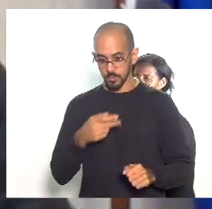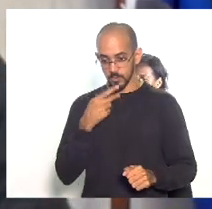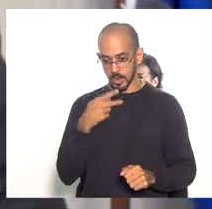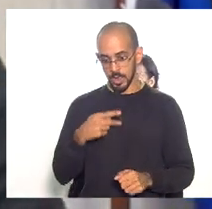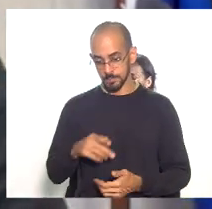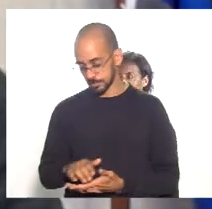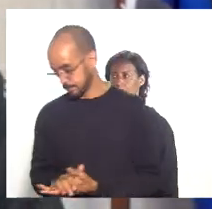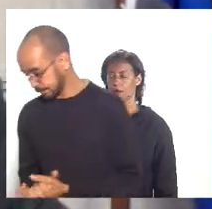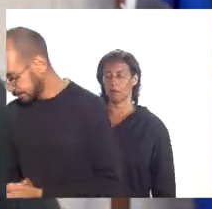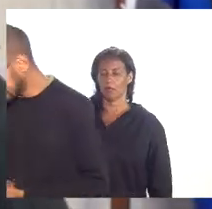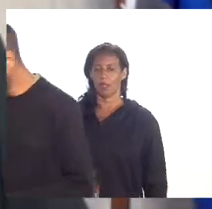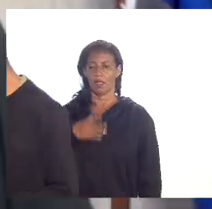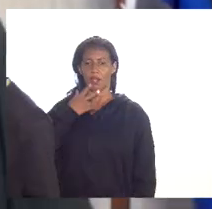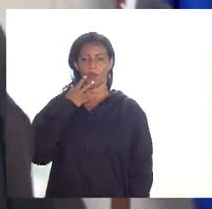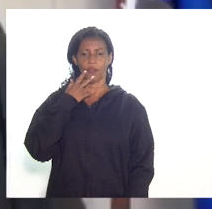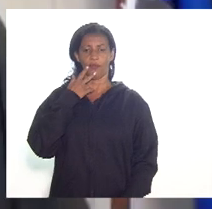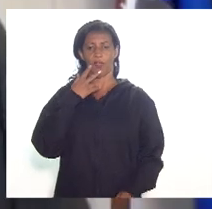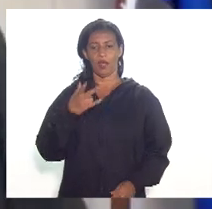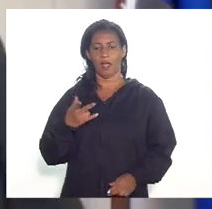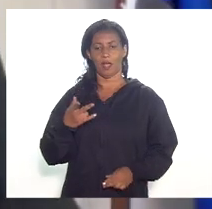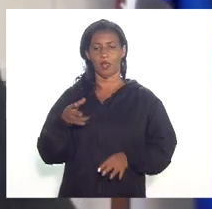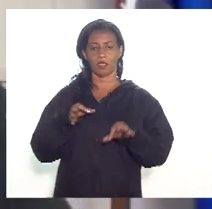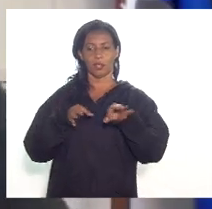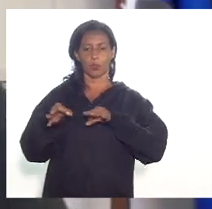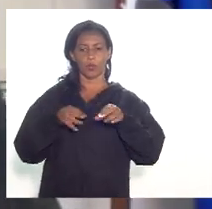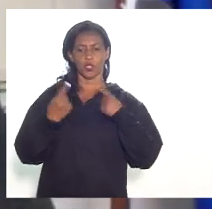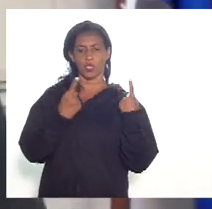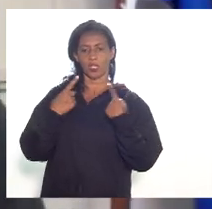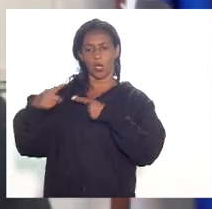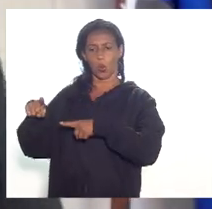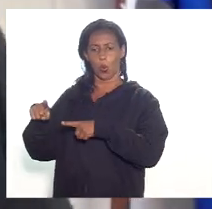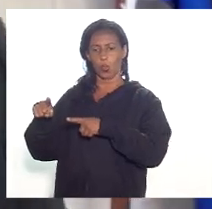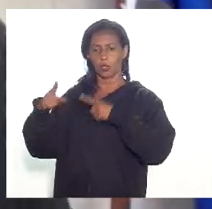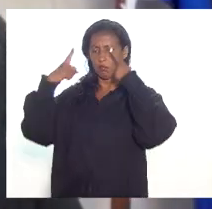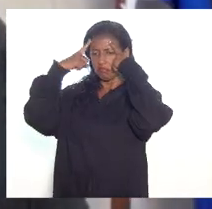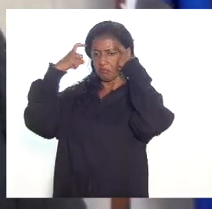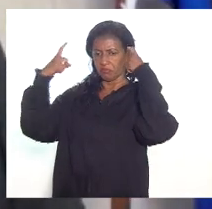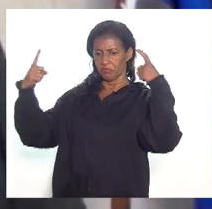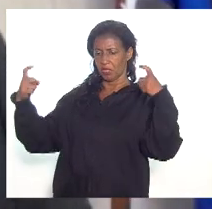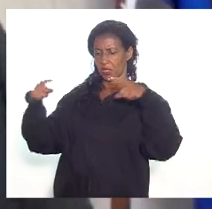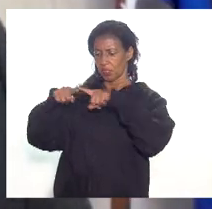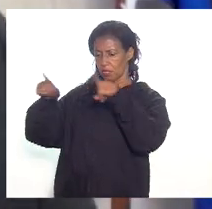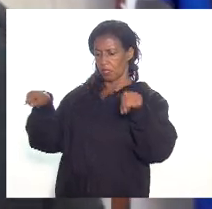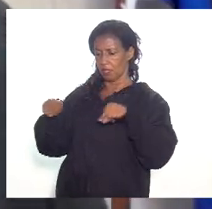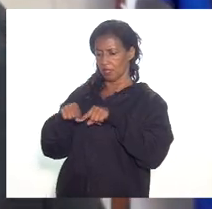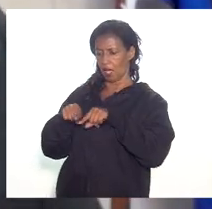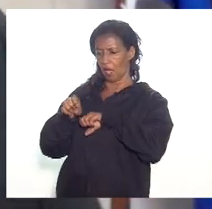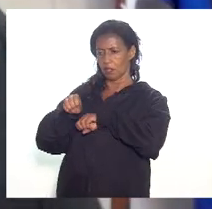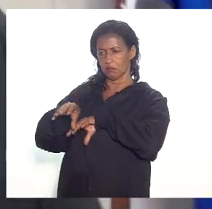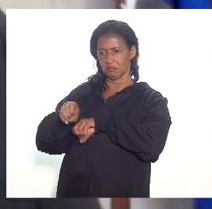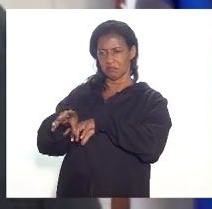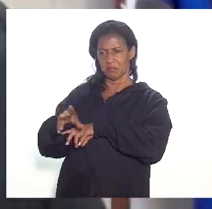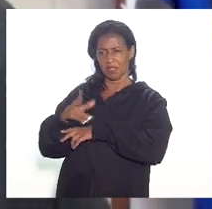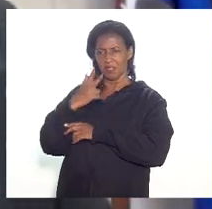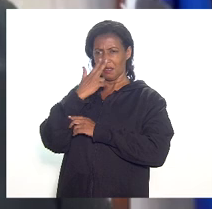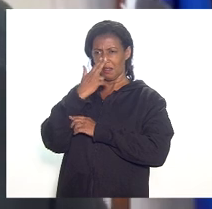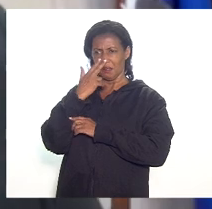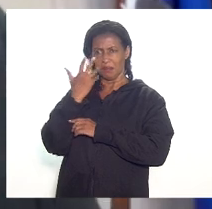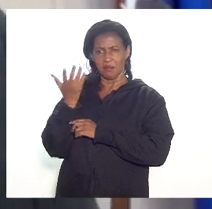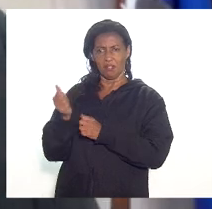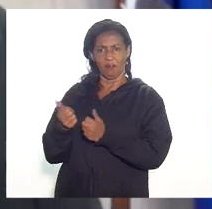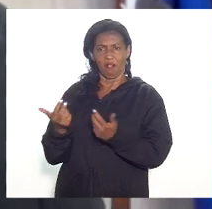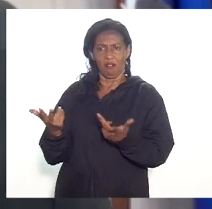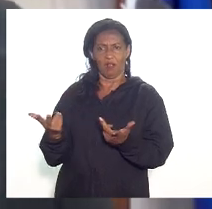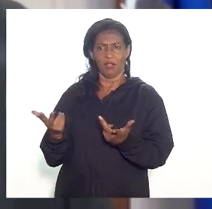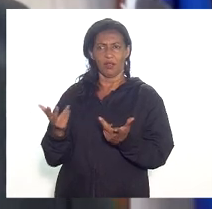qualquer tipo de violência dentro de sala de aula nos parece absolutamente óbvio no entanto mais uma vez